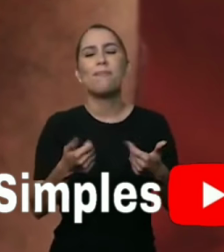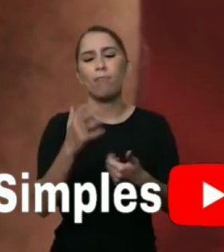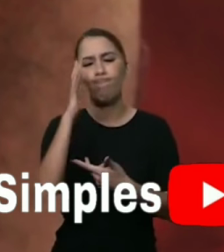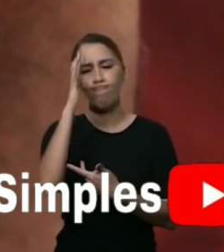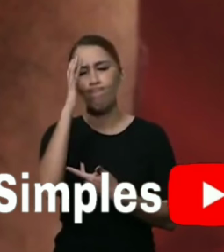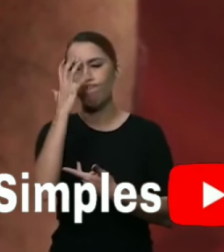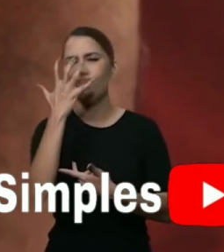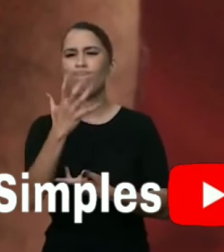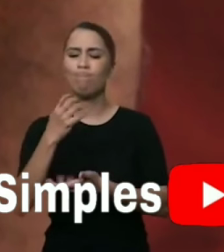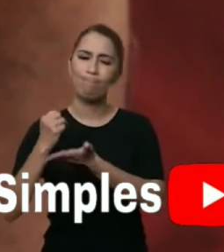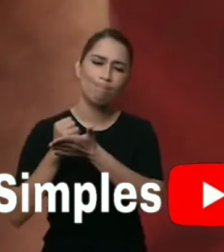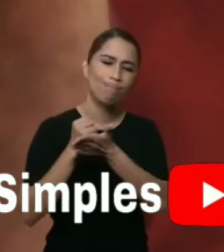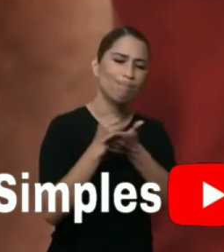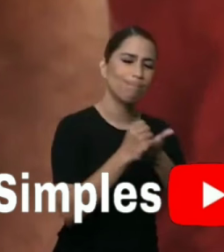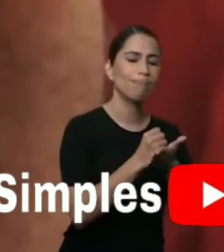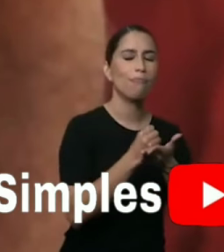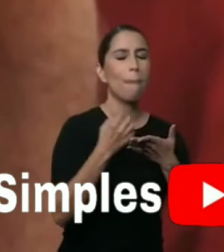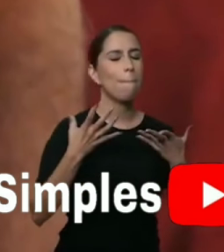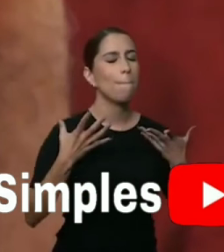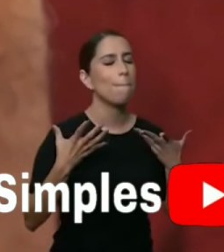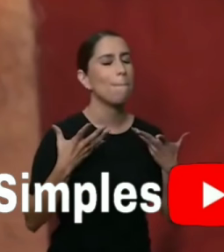maravilhosa.